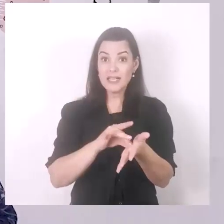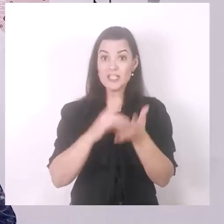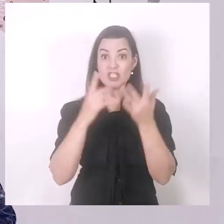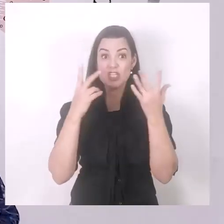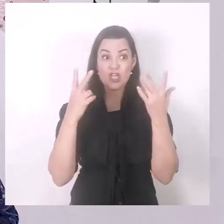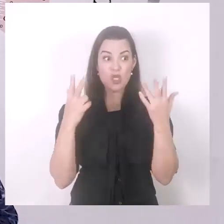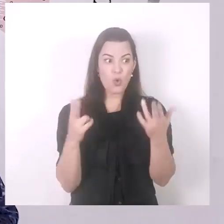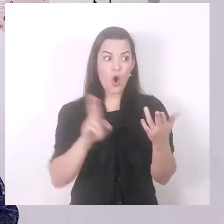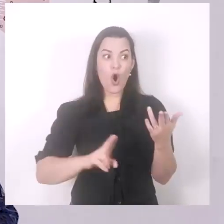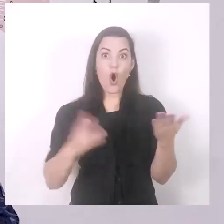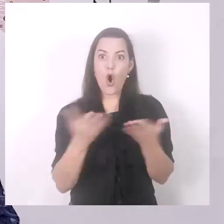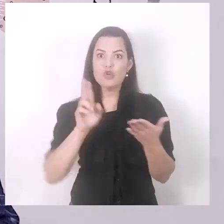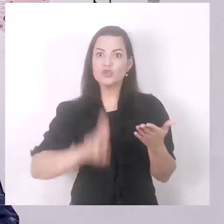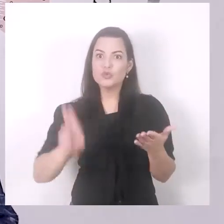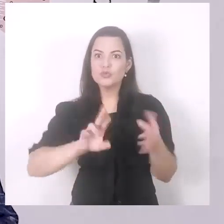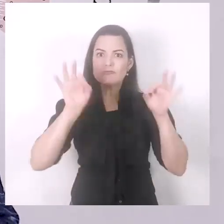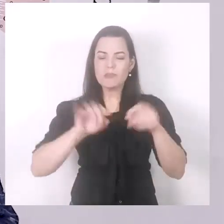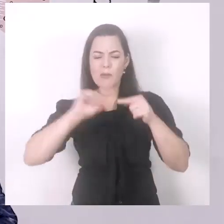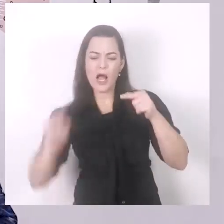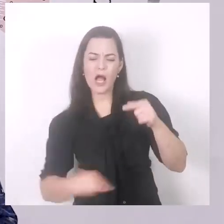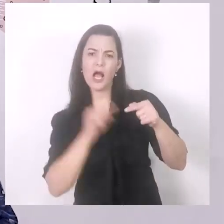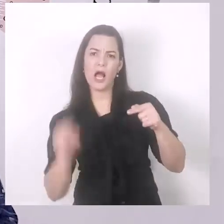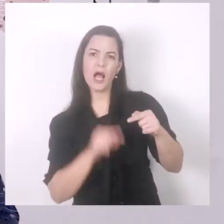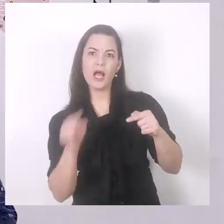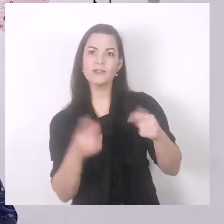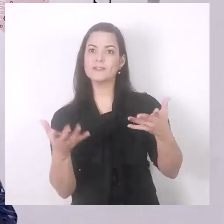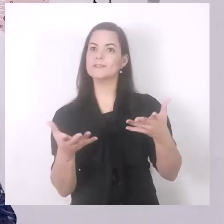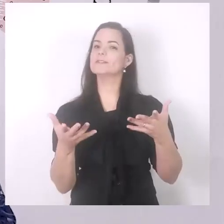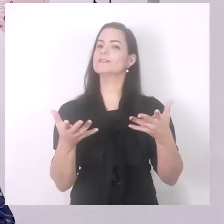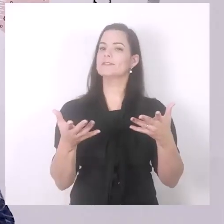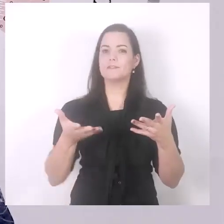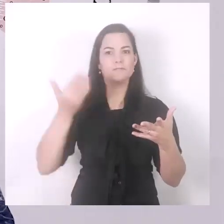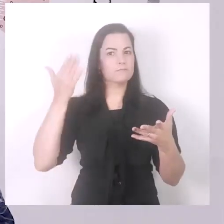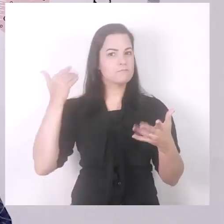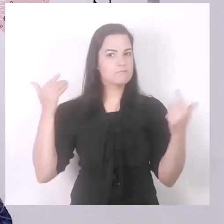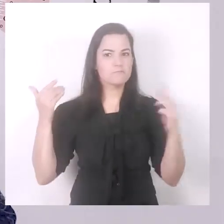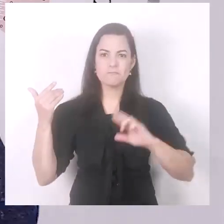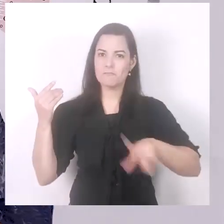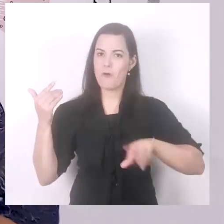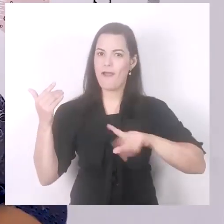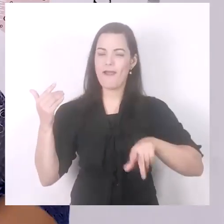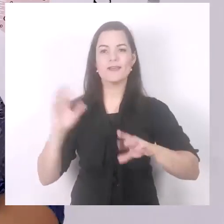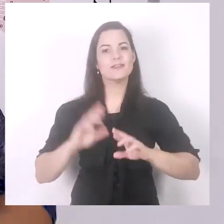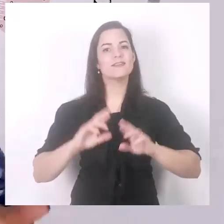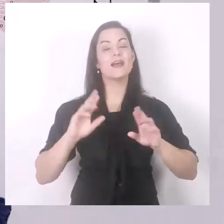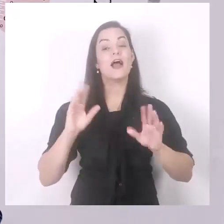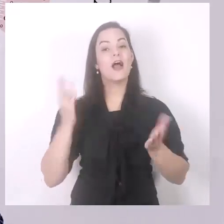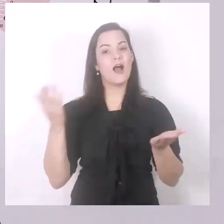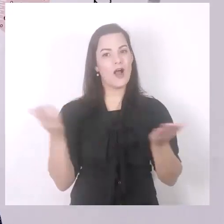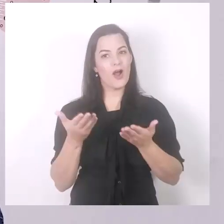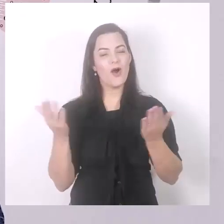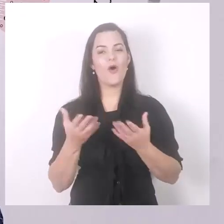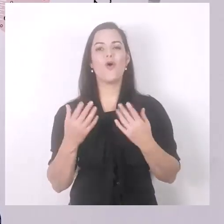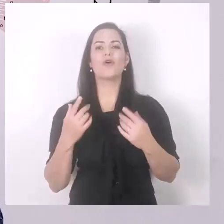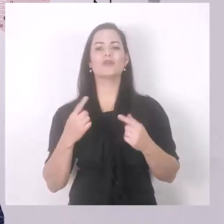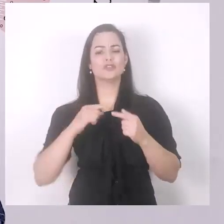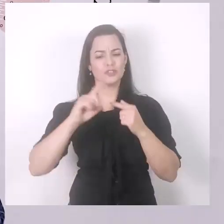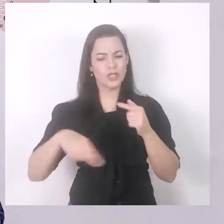tão bem como as que nós temos hoje, facilitando aí o deslocamento de muitos meios